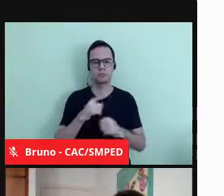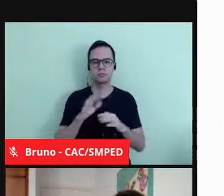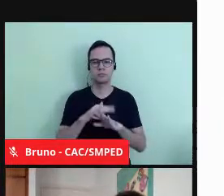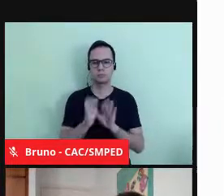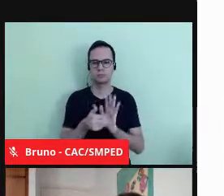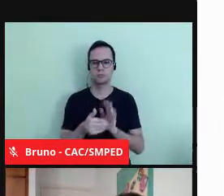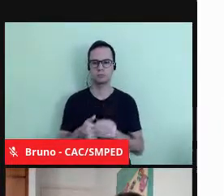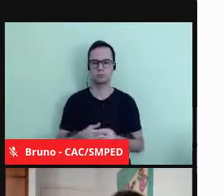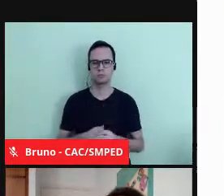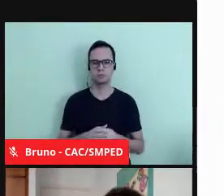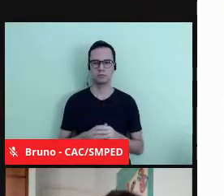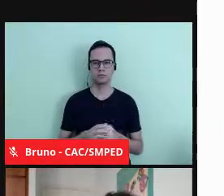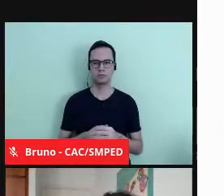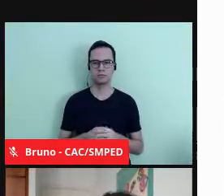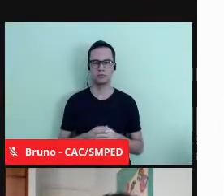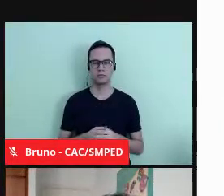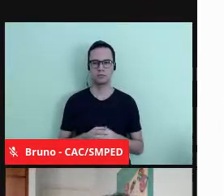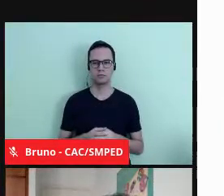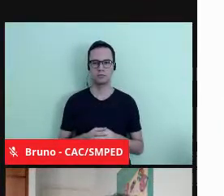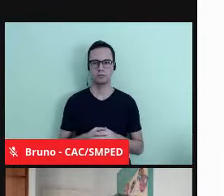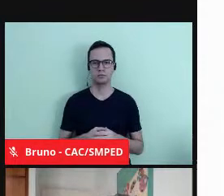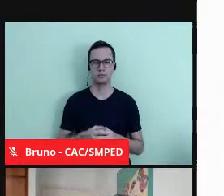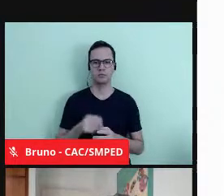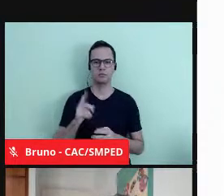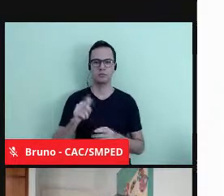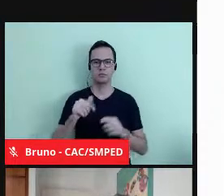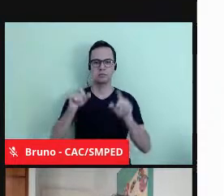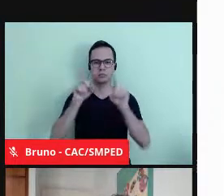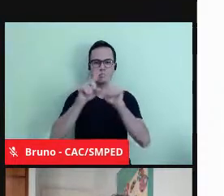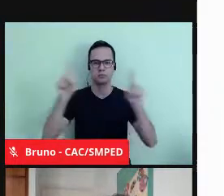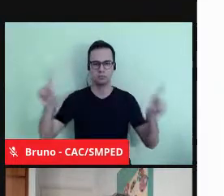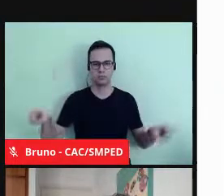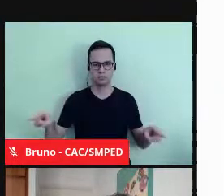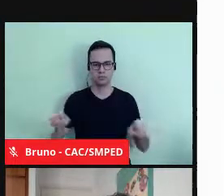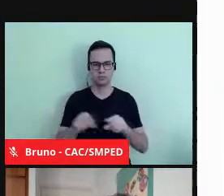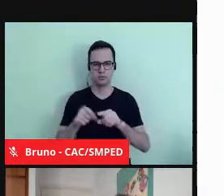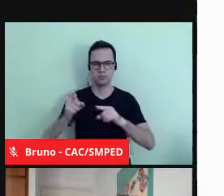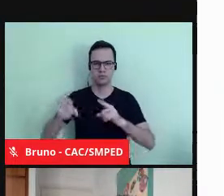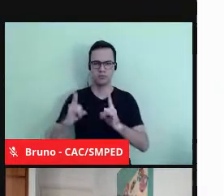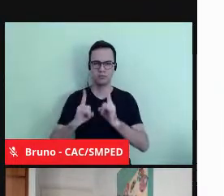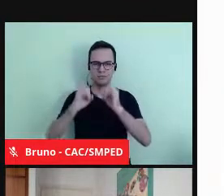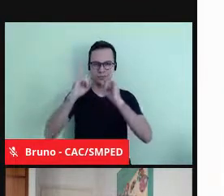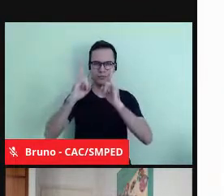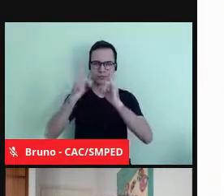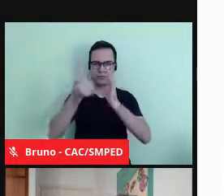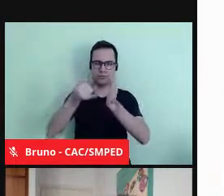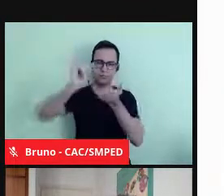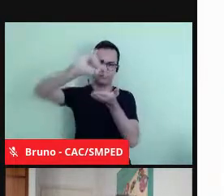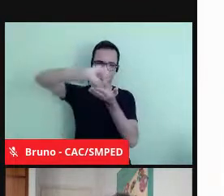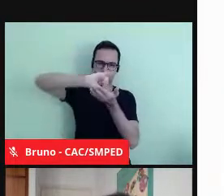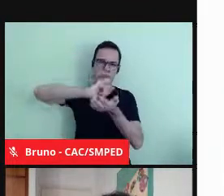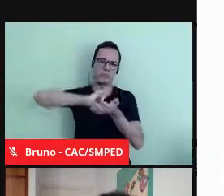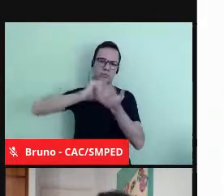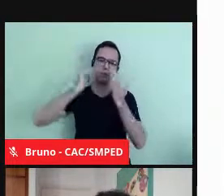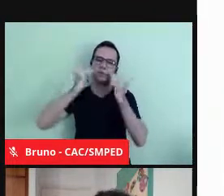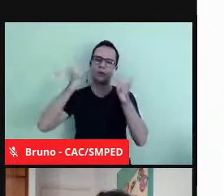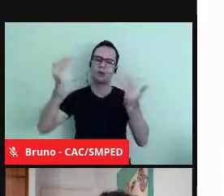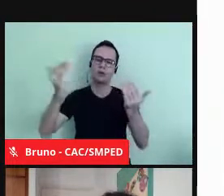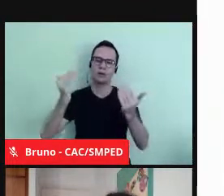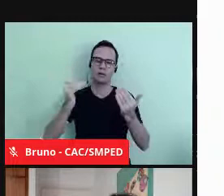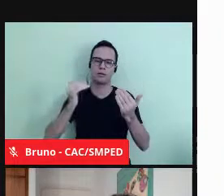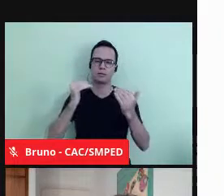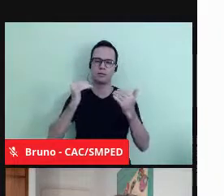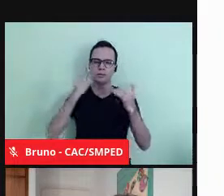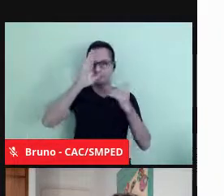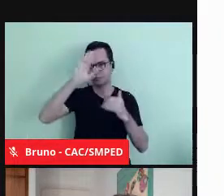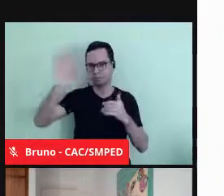lá, que é subindo aqui no segundo pavimento do museu, que é a exposição principal. Eu vou chegar